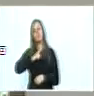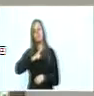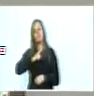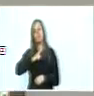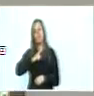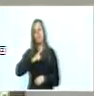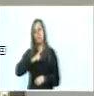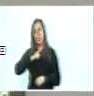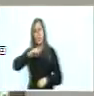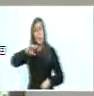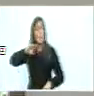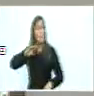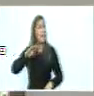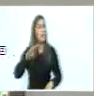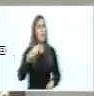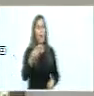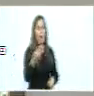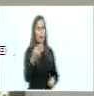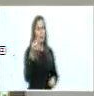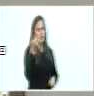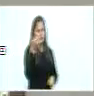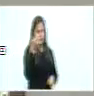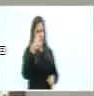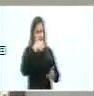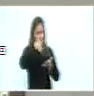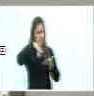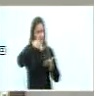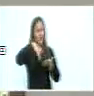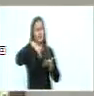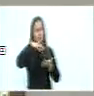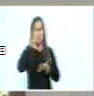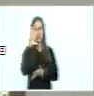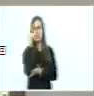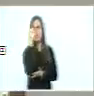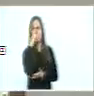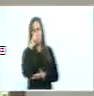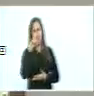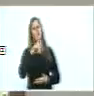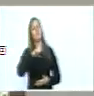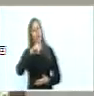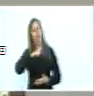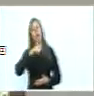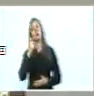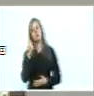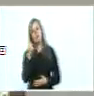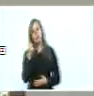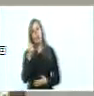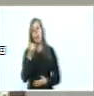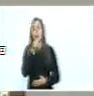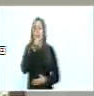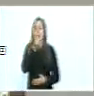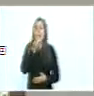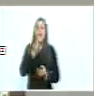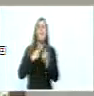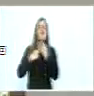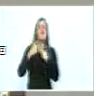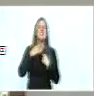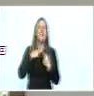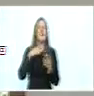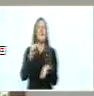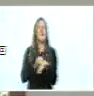falando em milhões mesmo. Dinheiro, a Secretaria Estadual de Meio Ambiente tem. Então, só falta boa vontade. E